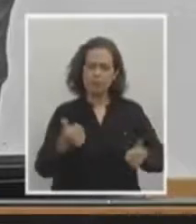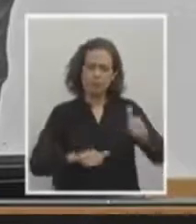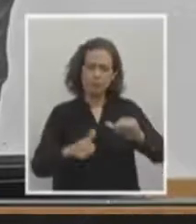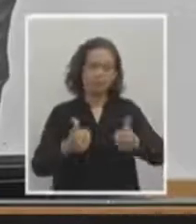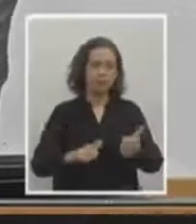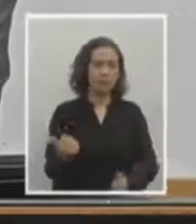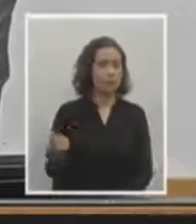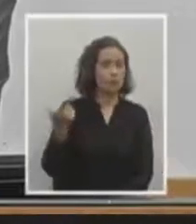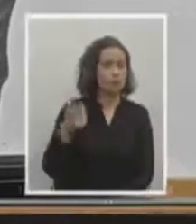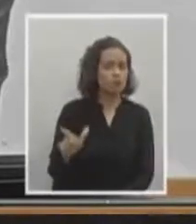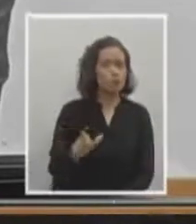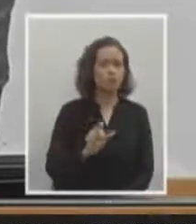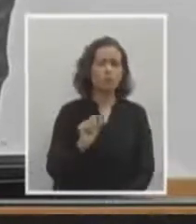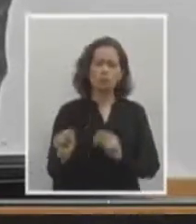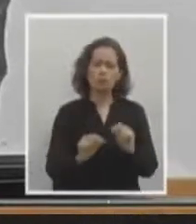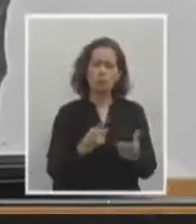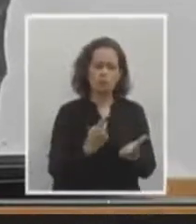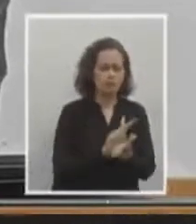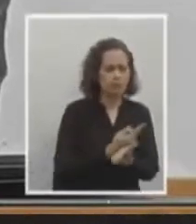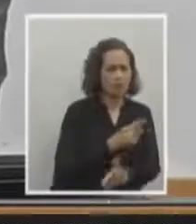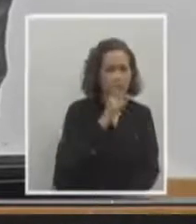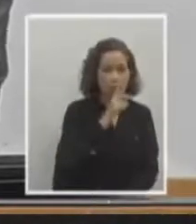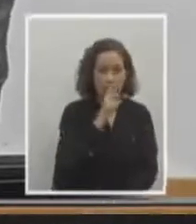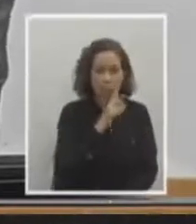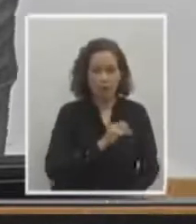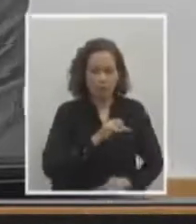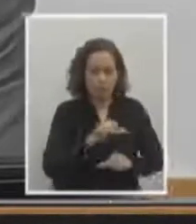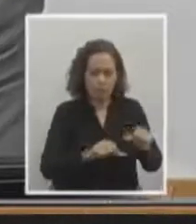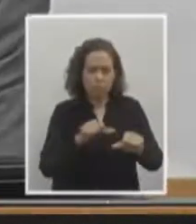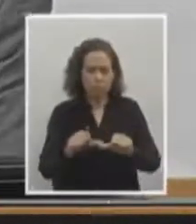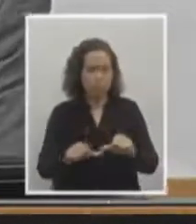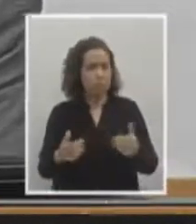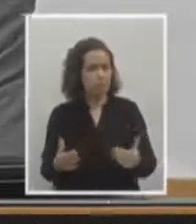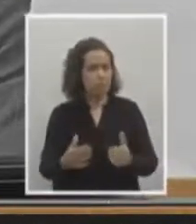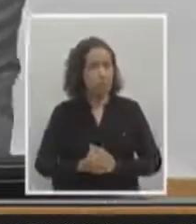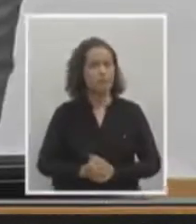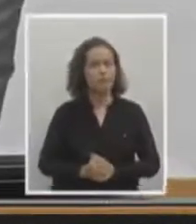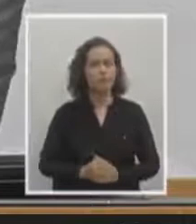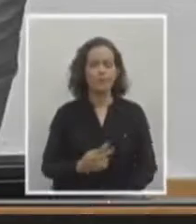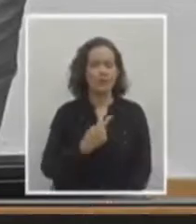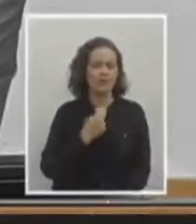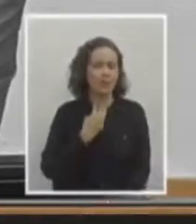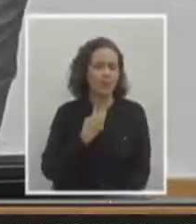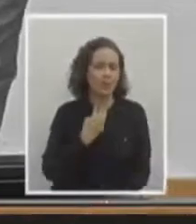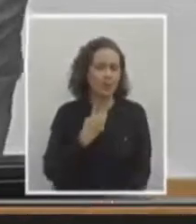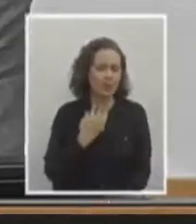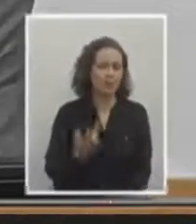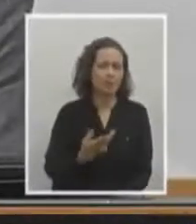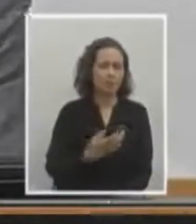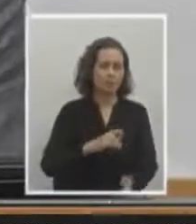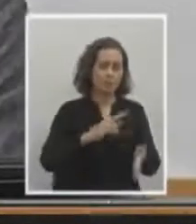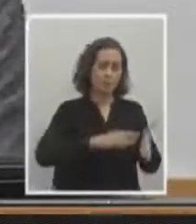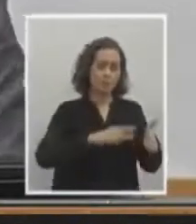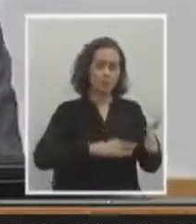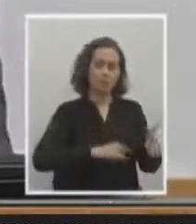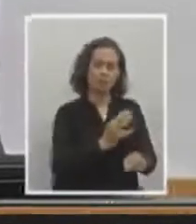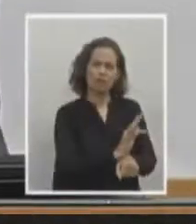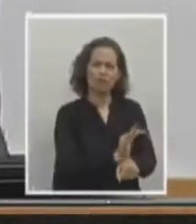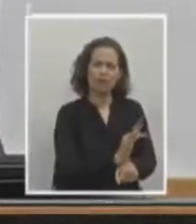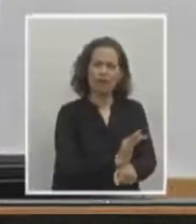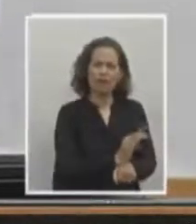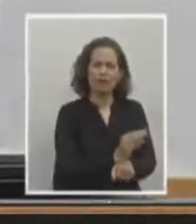esses equívocos, porque nós não podemos, né, constituir uma nota técnica a partir de uma